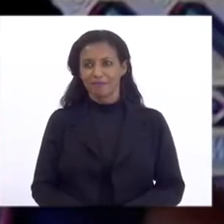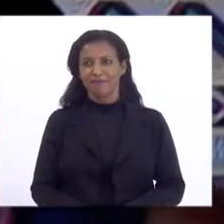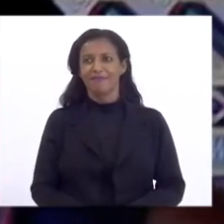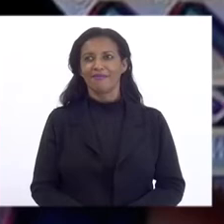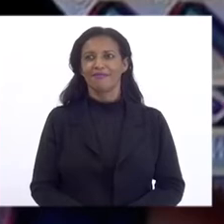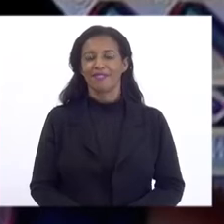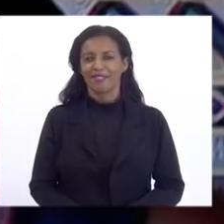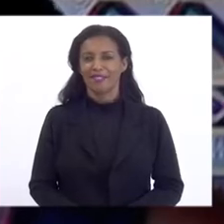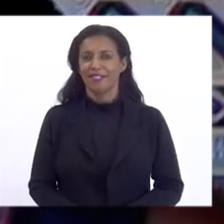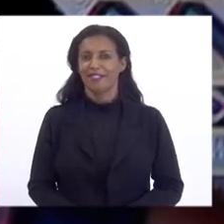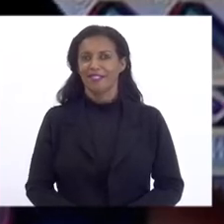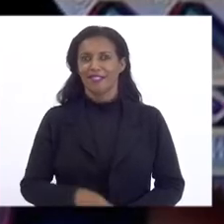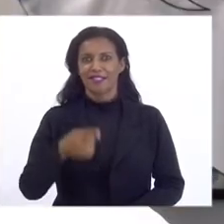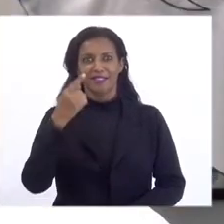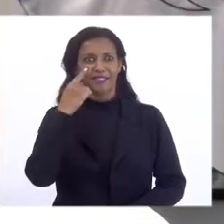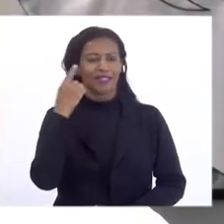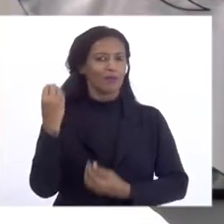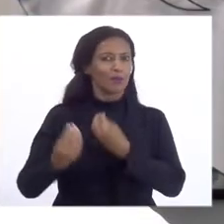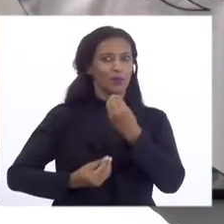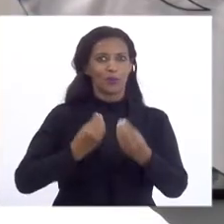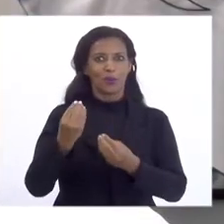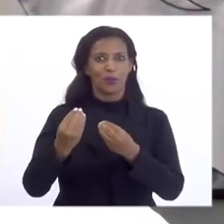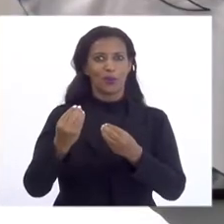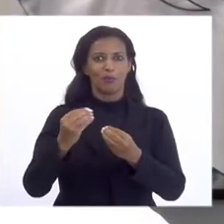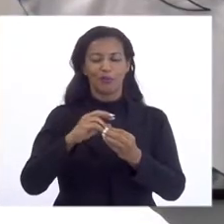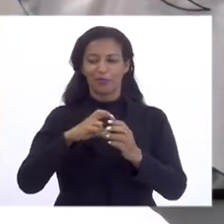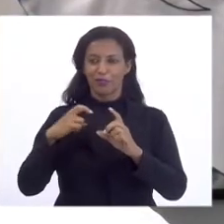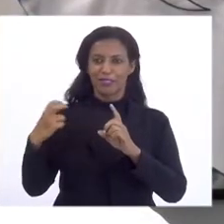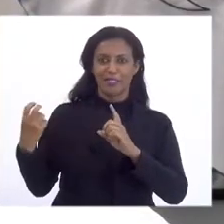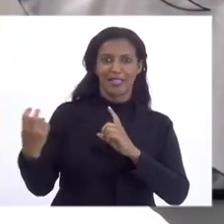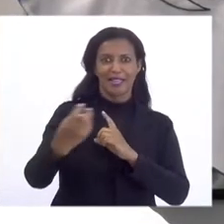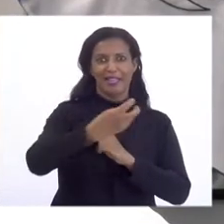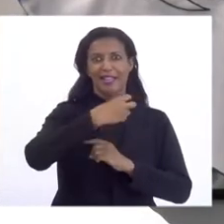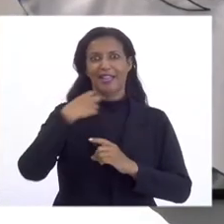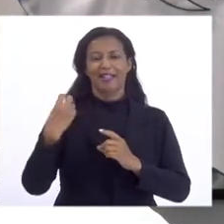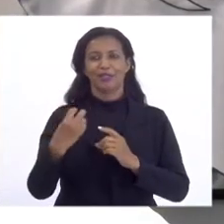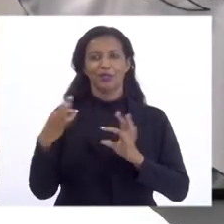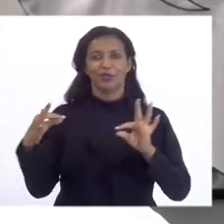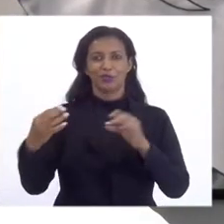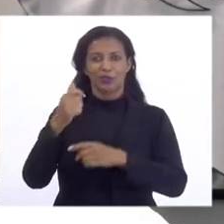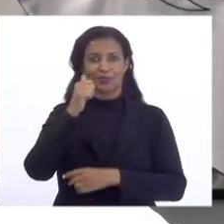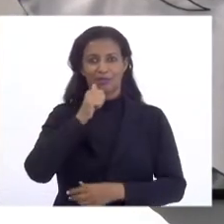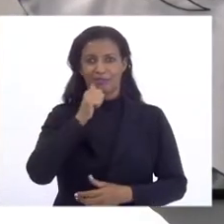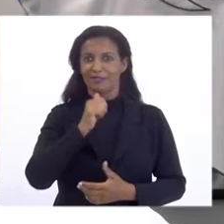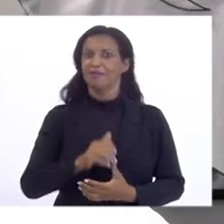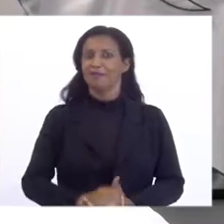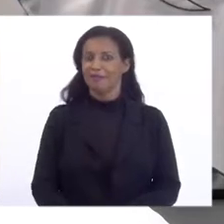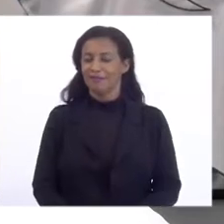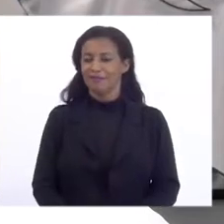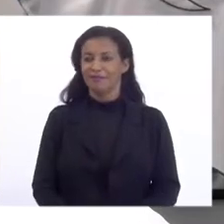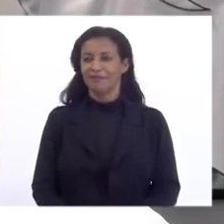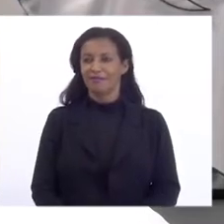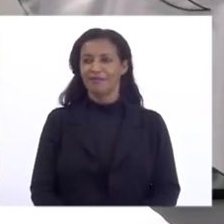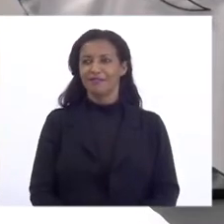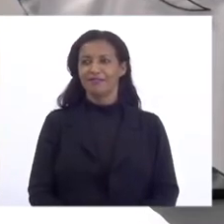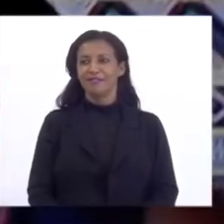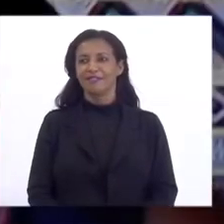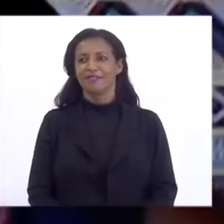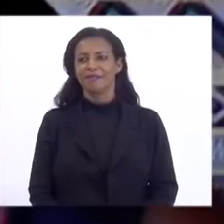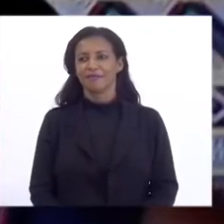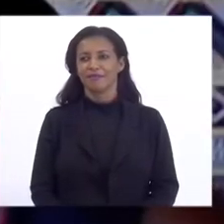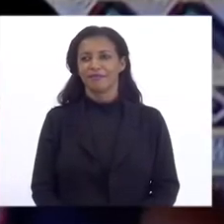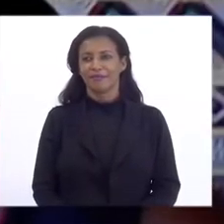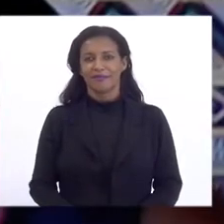Excelência, quando eu fui cercado ali por todas elas, realmente foi. Deputado Márcio Pacheco, o senhor vai ter que